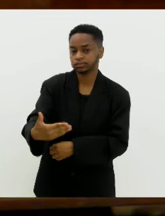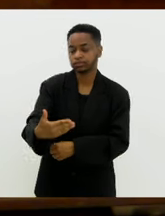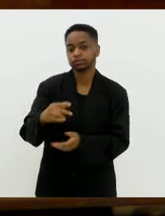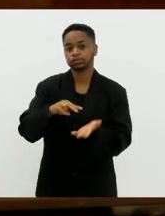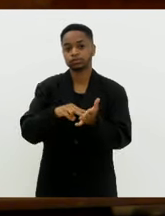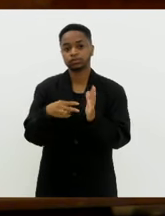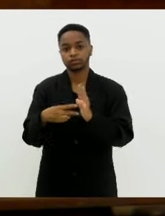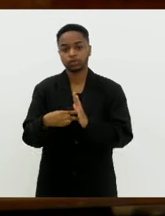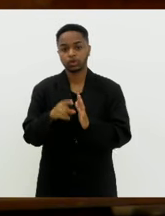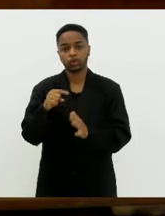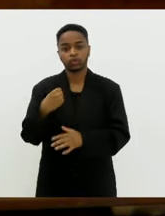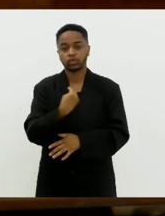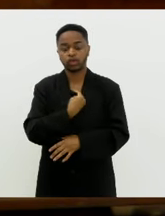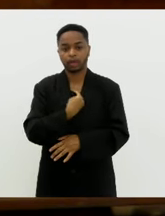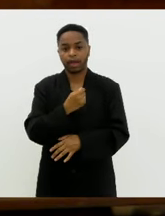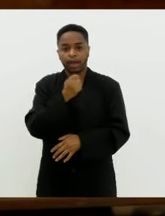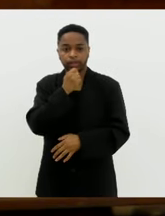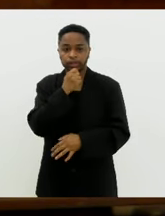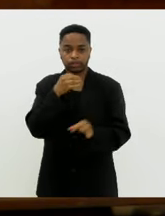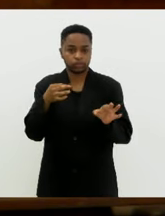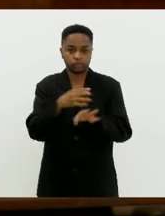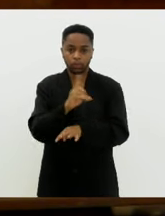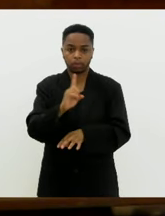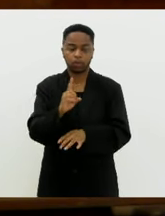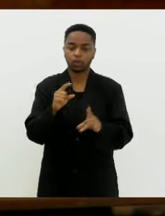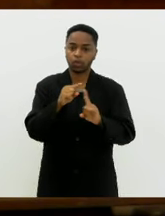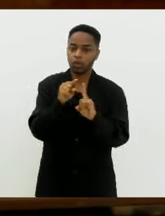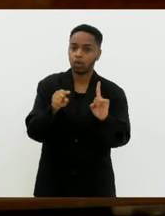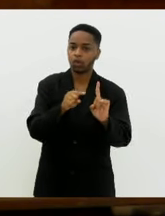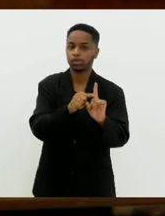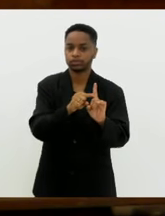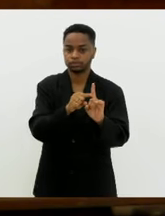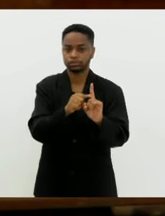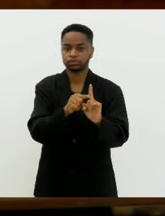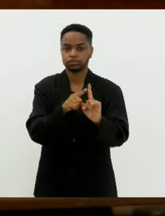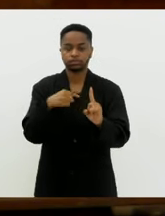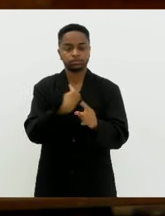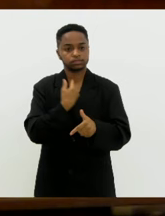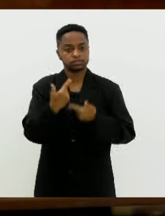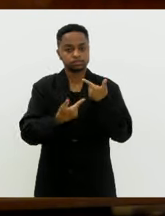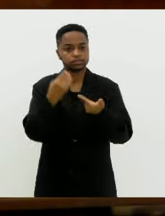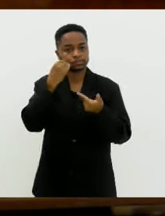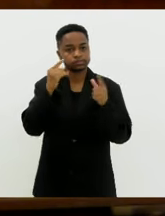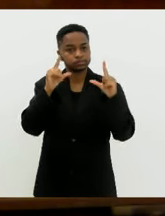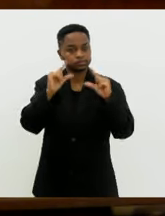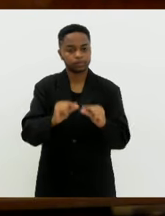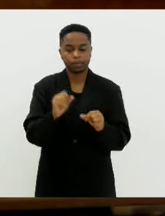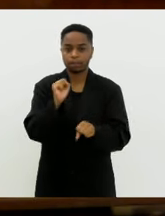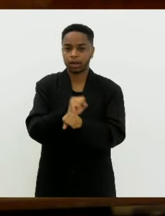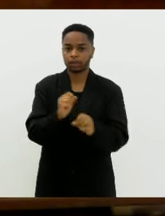que ainda não cumprimos a missão que estamos trabalhando para que isso não aconteça mais.